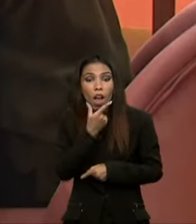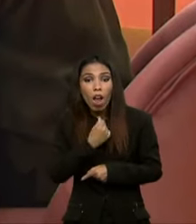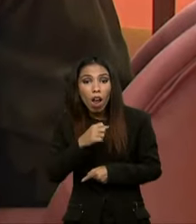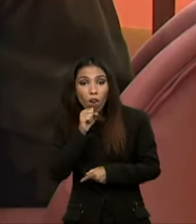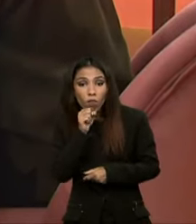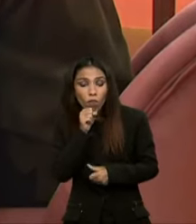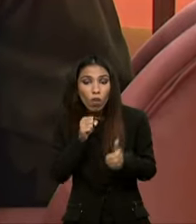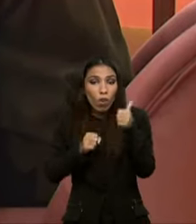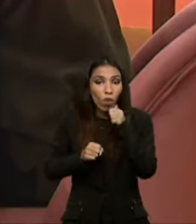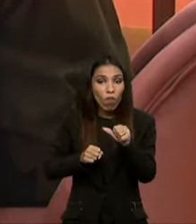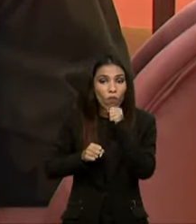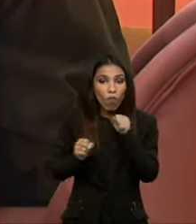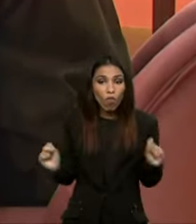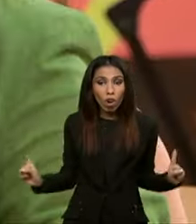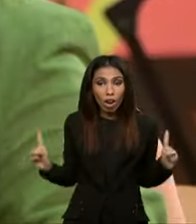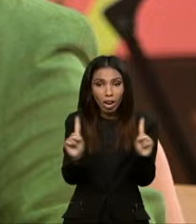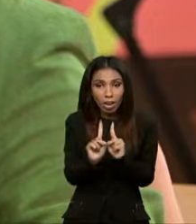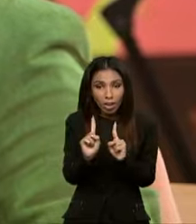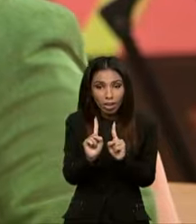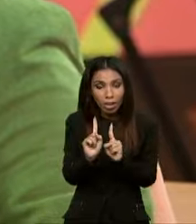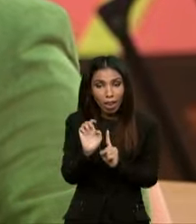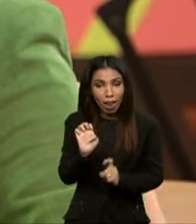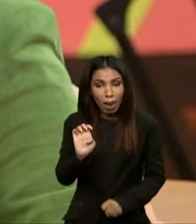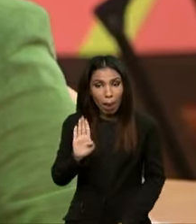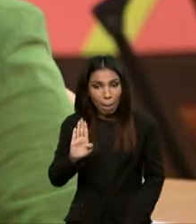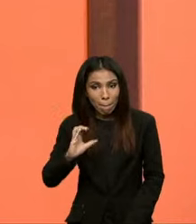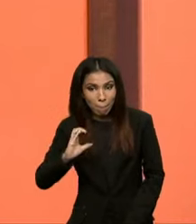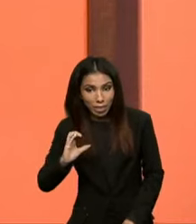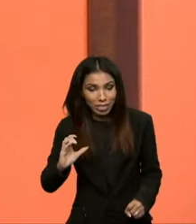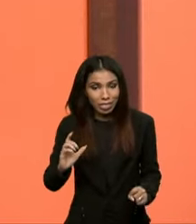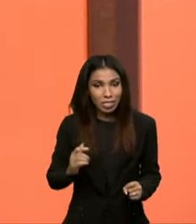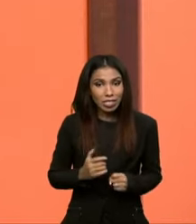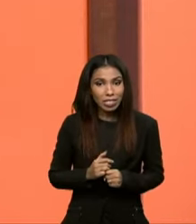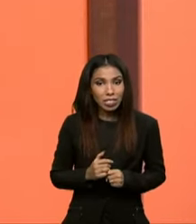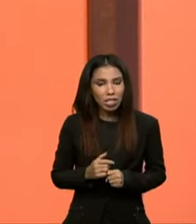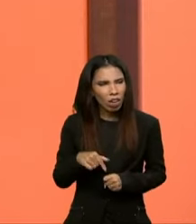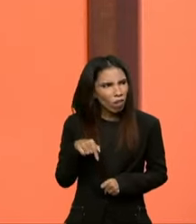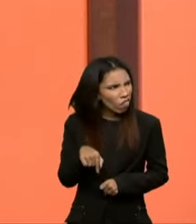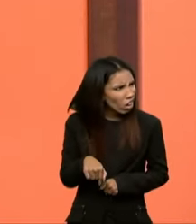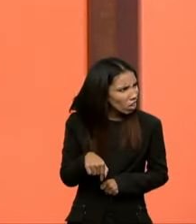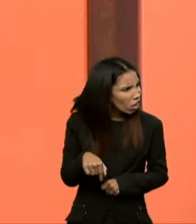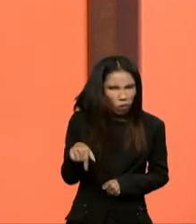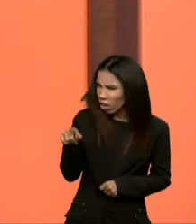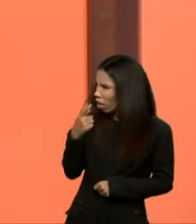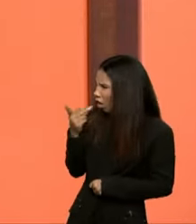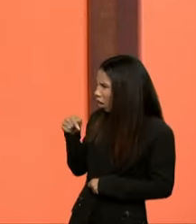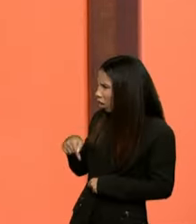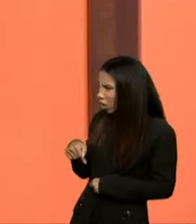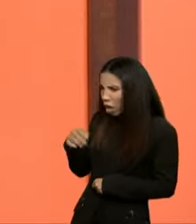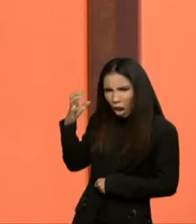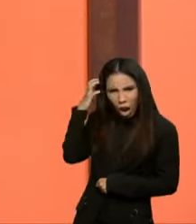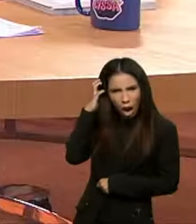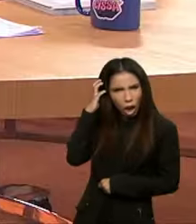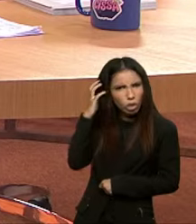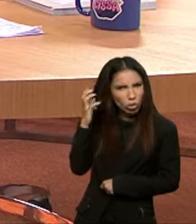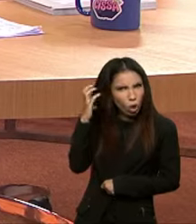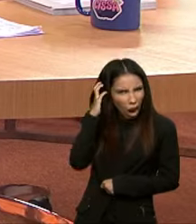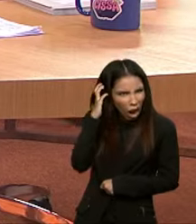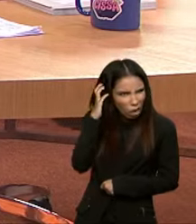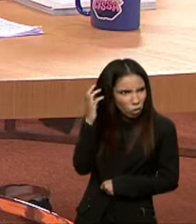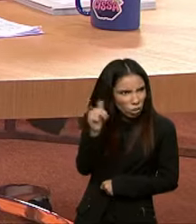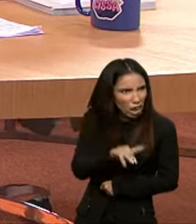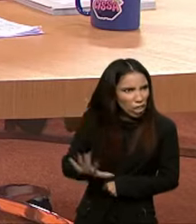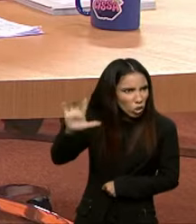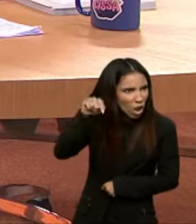olha é muito coisa doido. Linda, muito doido. Eu vi, ouvindo, ah, mas aqui é a Rádio Nacional. Eu falei, aqui é a Rádio Nacional. É, aqui é a Rádio Nacional. Eu pensei, se não existisse esse lugar... Ainda bem que você não